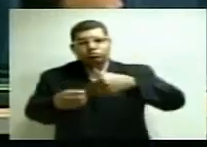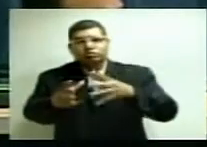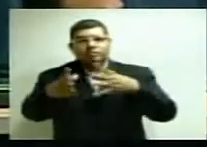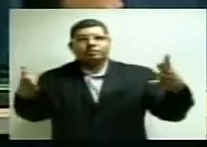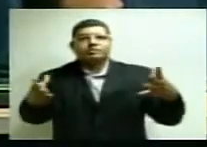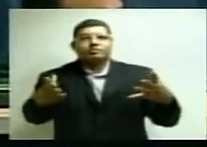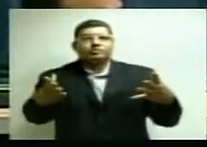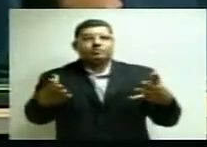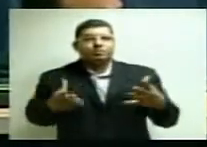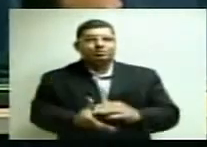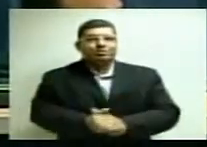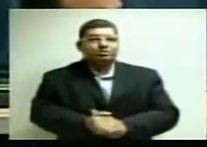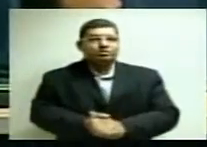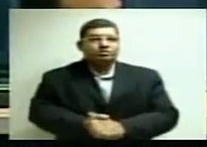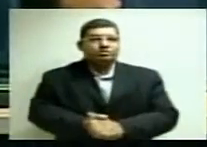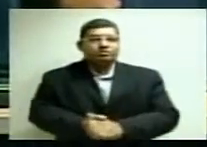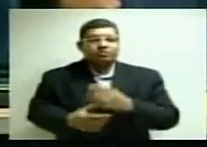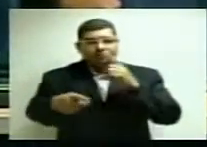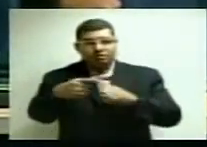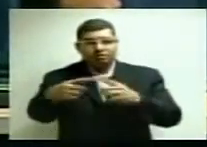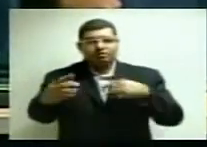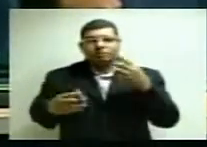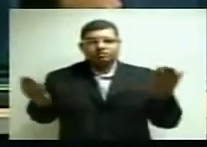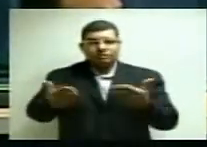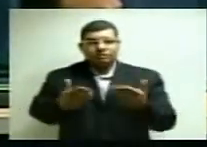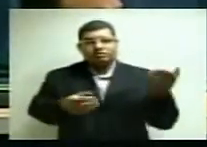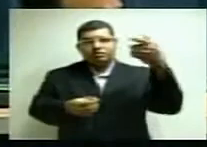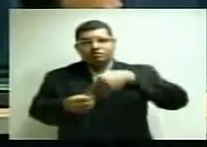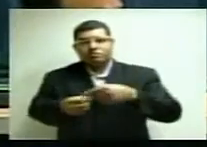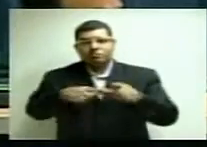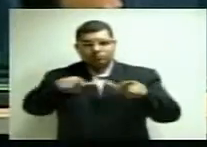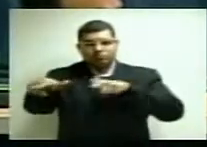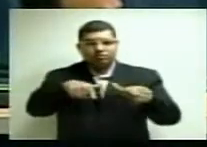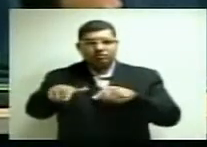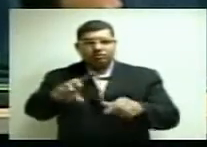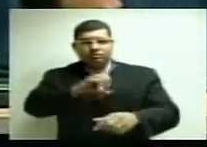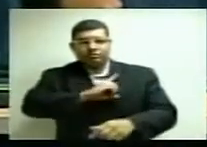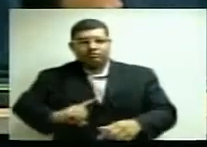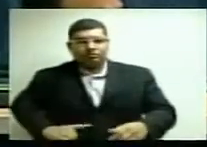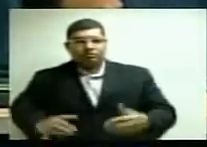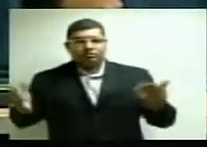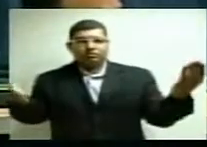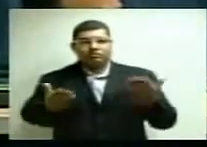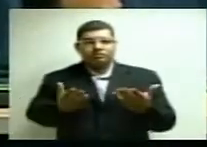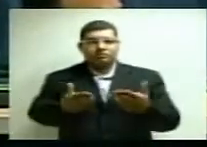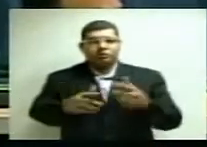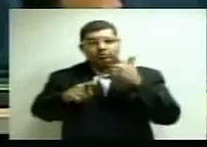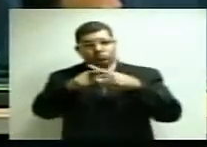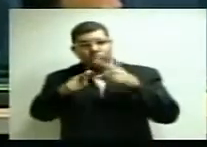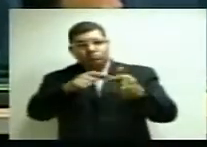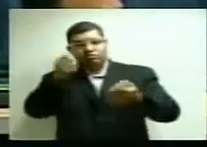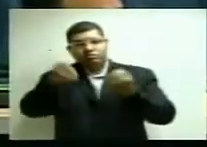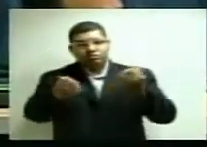do transporte público aumenta. Portanto, nós estamos chegando num nível, deputado Sidney Leite, que o problema